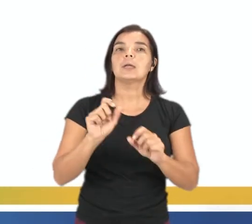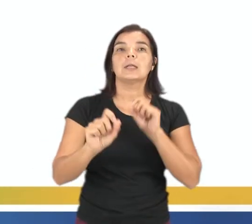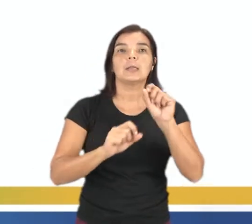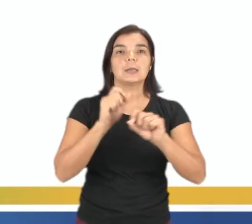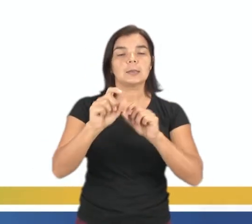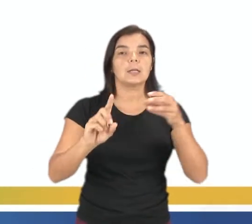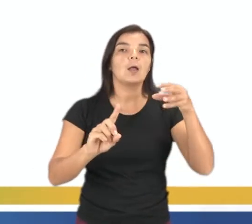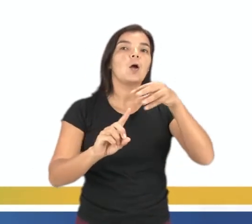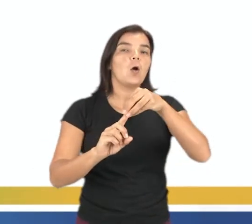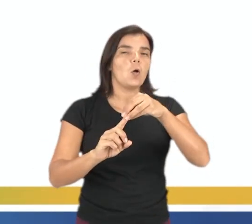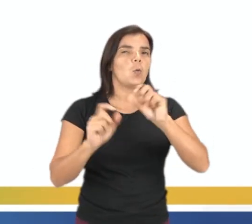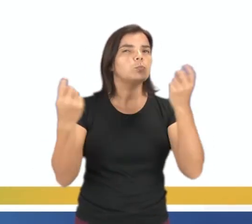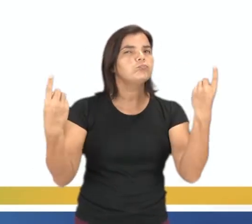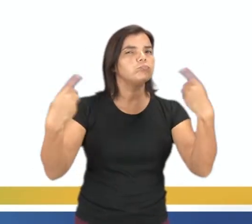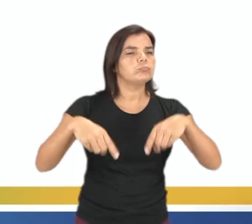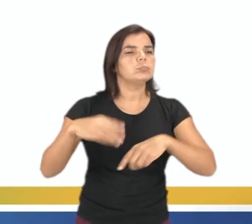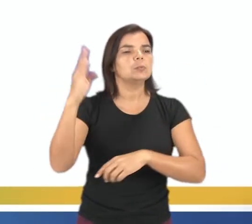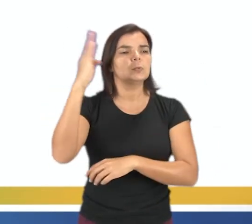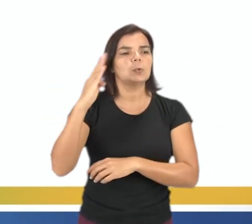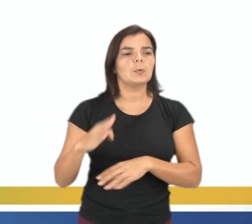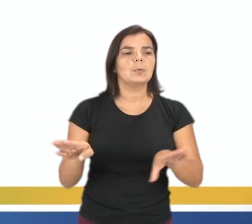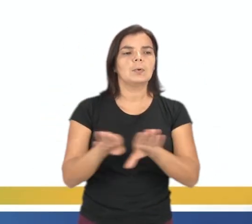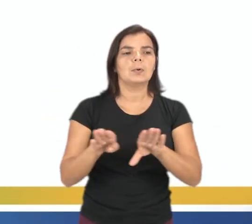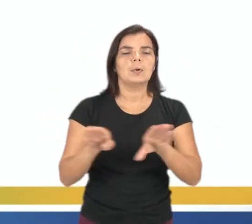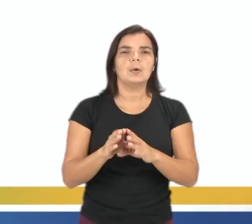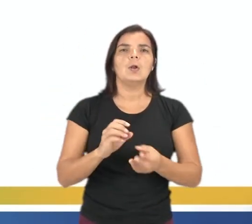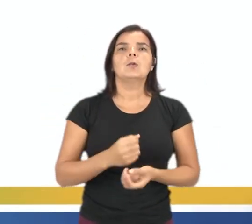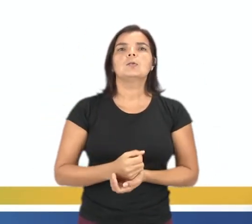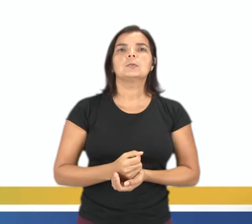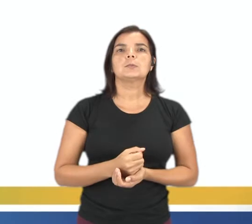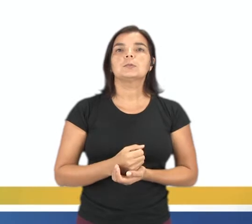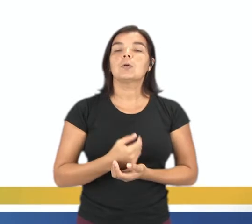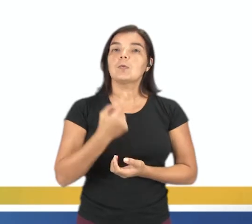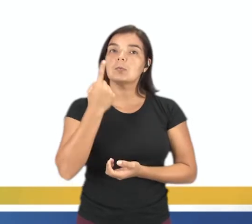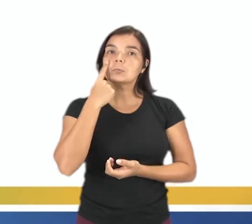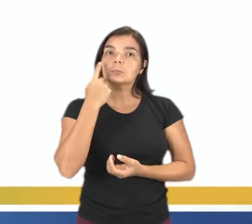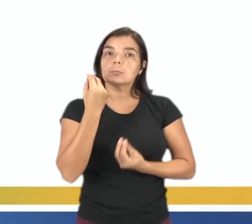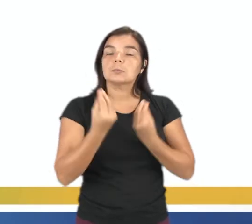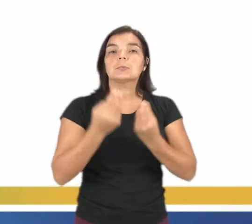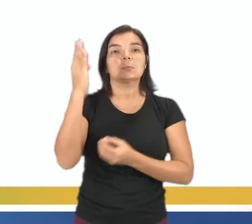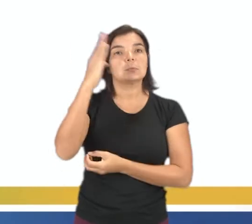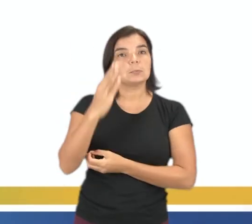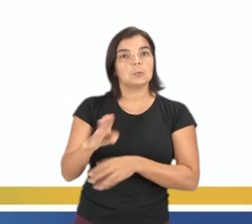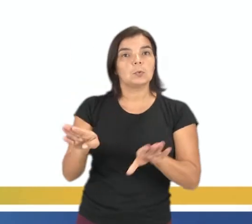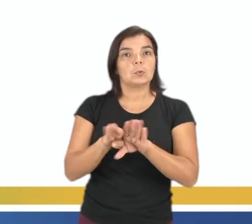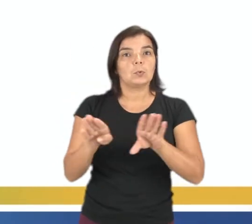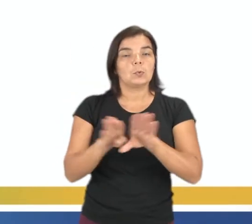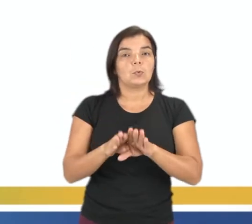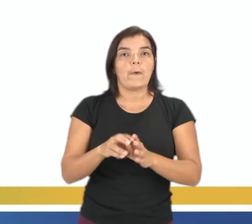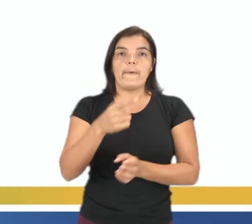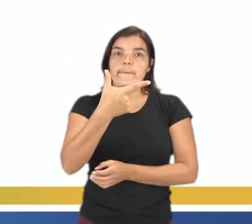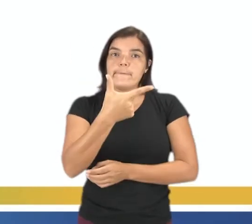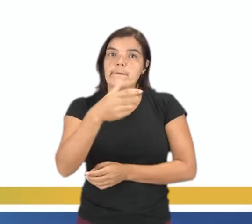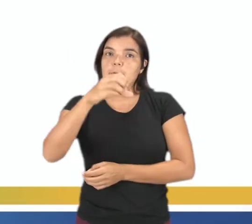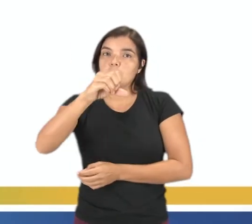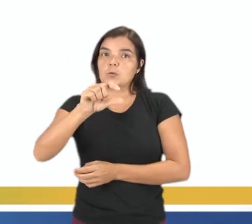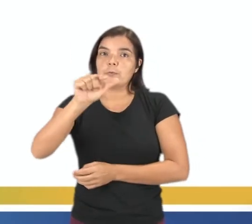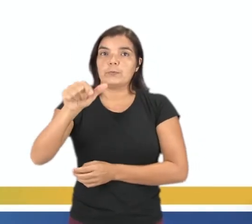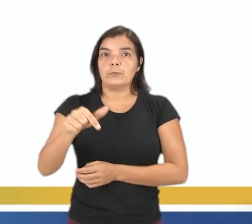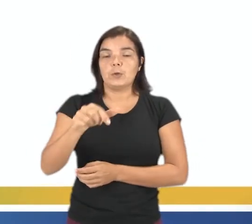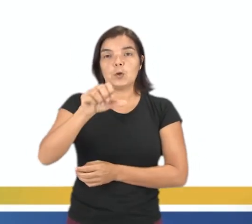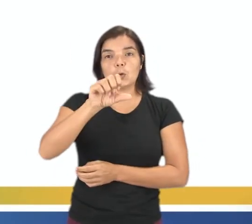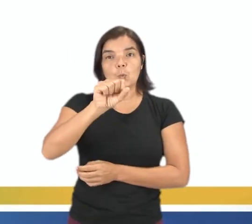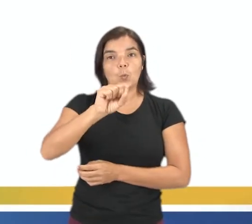tese, ameaça o Brasil em função de questões ideológicas. Então, tem o Brasil aí com